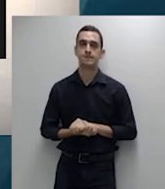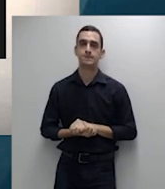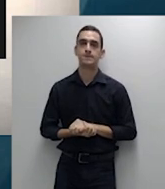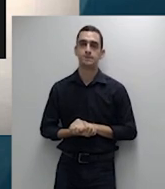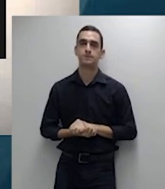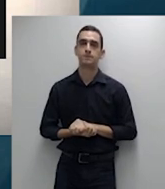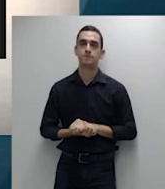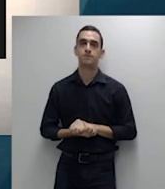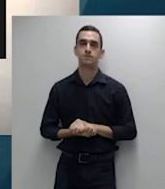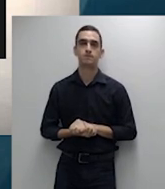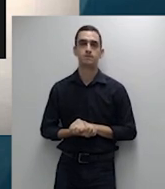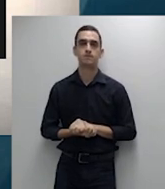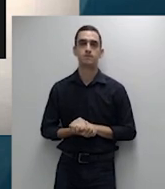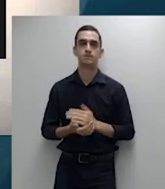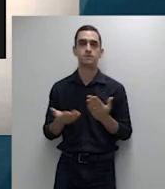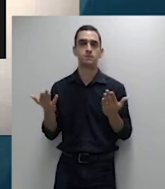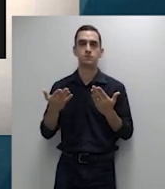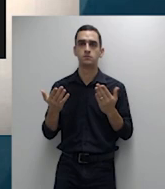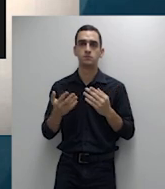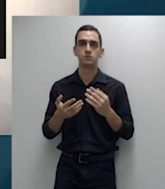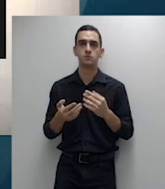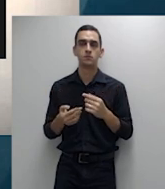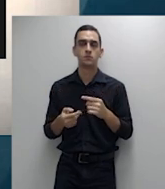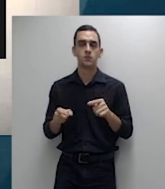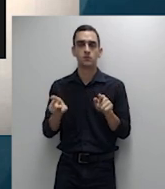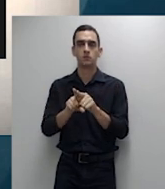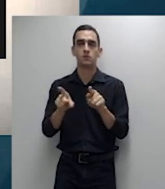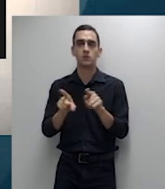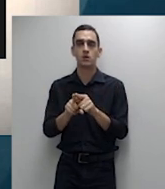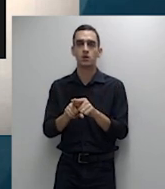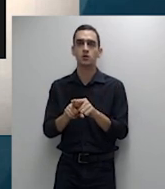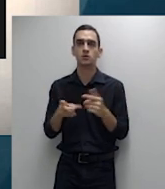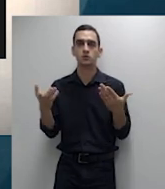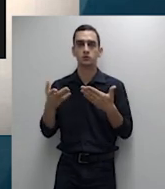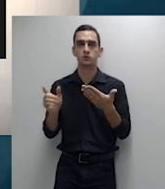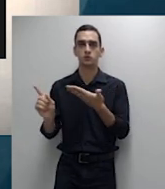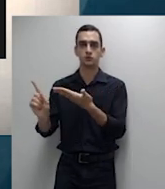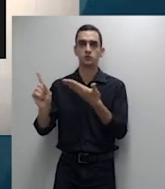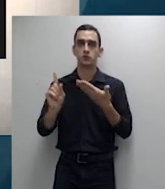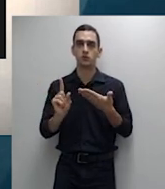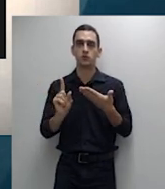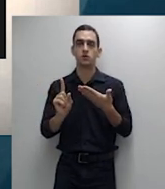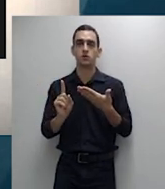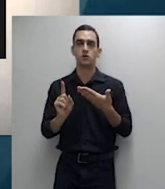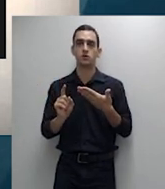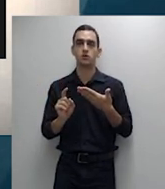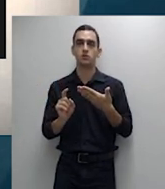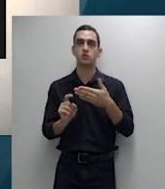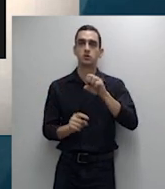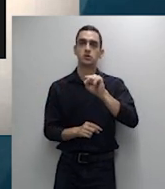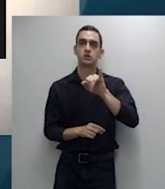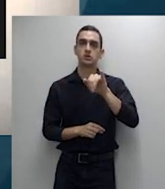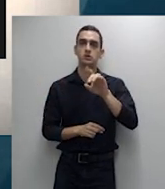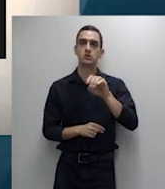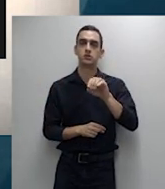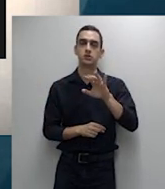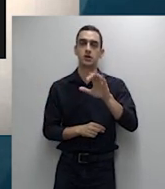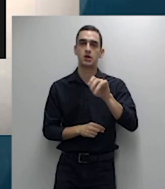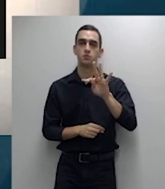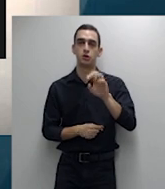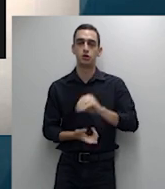E aí se botar mente das Boas festas também se paz e agora do sindicato Nacional das empresas de telefonia